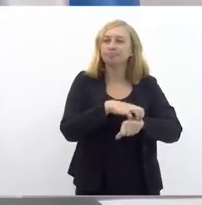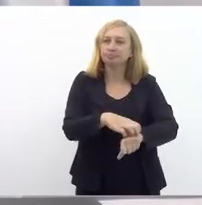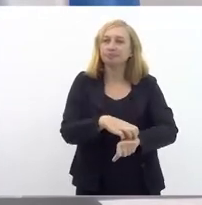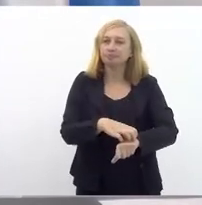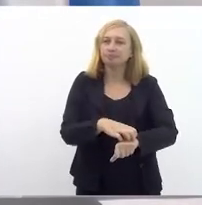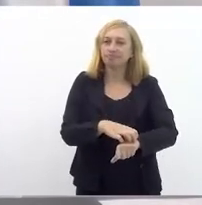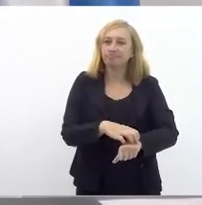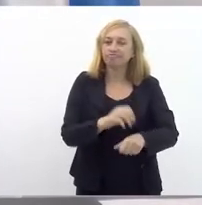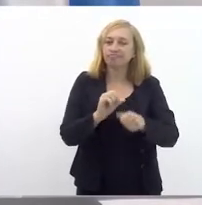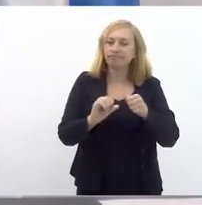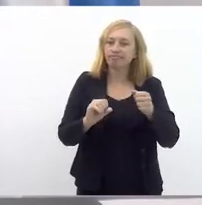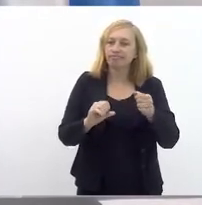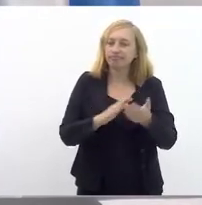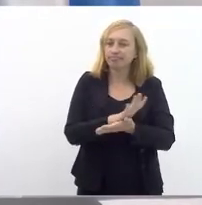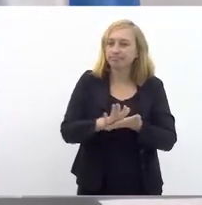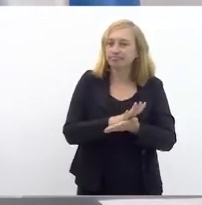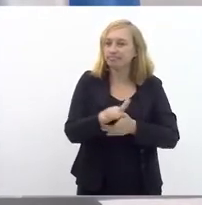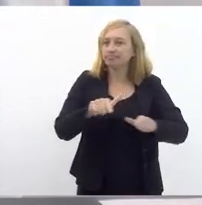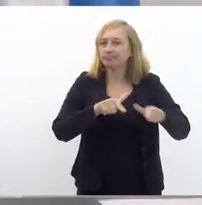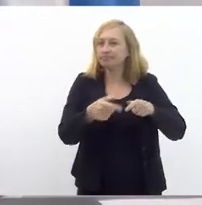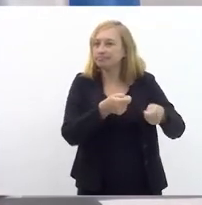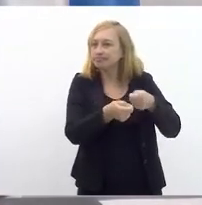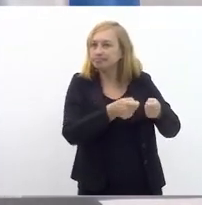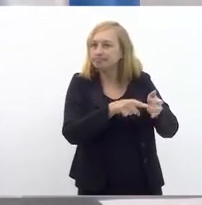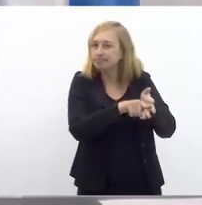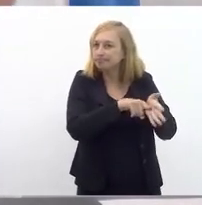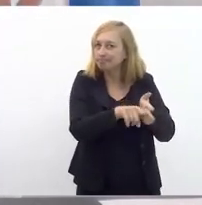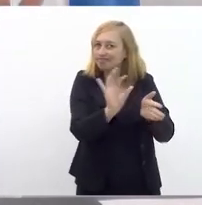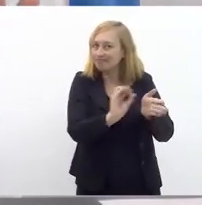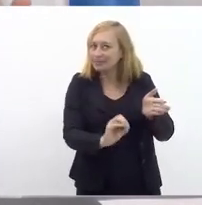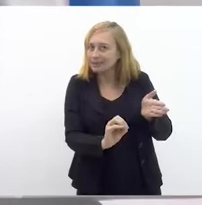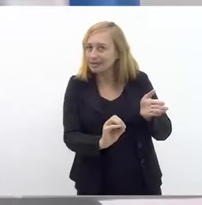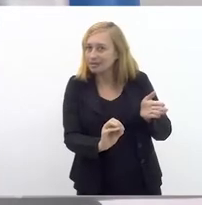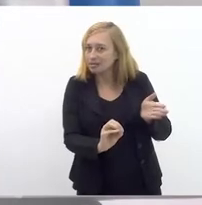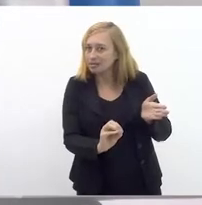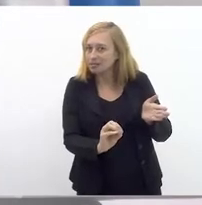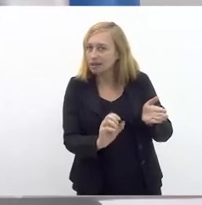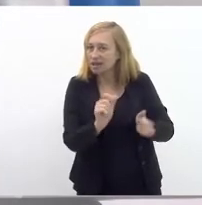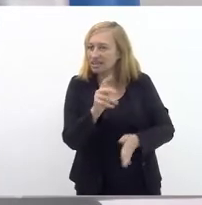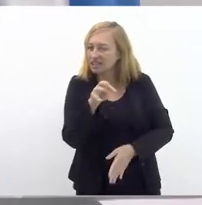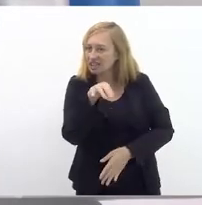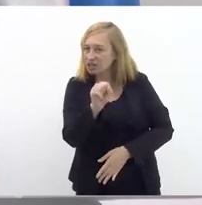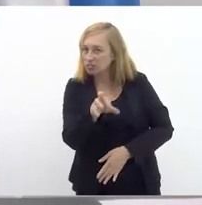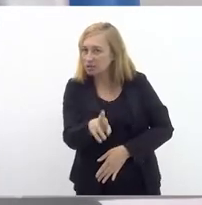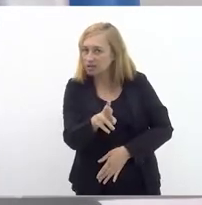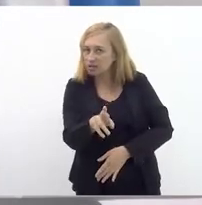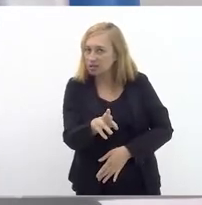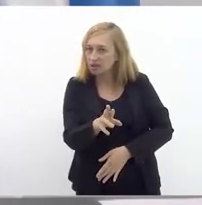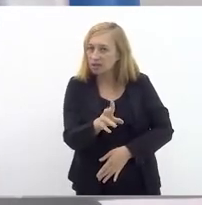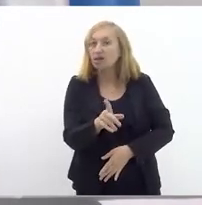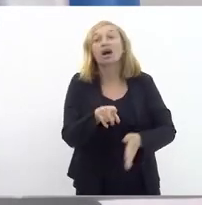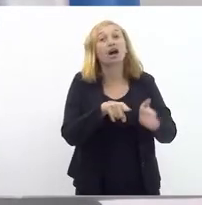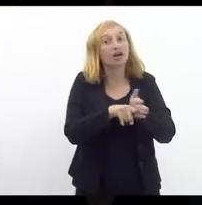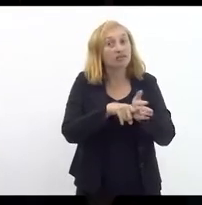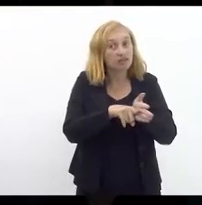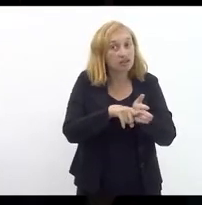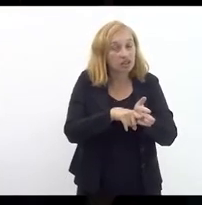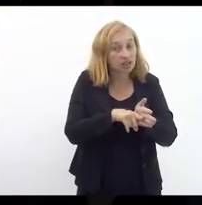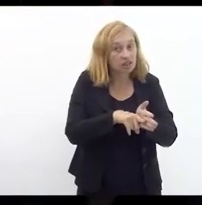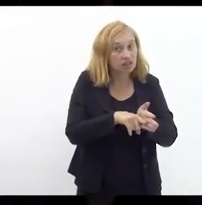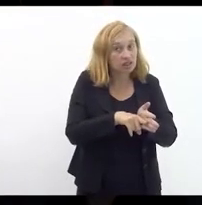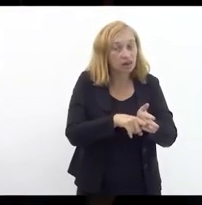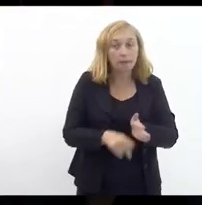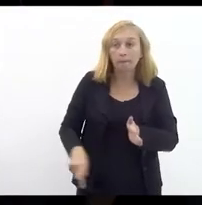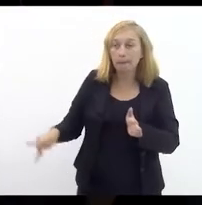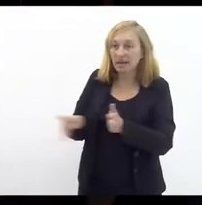faz nenhum trabalho regular de fiscalização, não faz, a CETRANS. Não, a fiscalização da concessão cabe